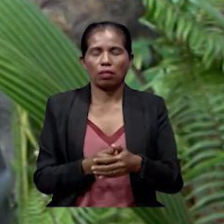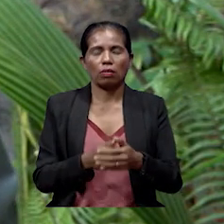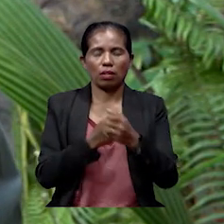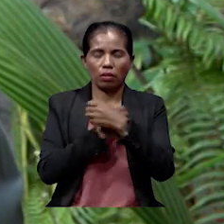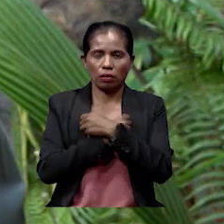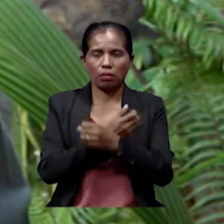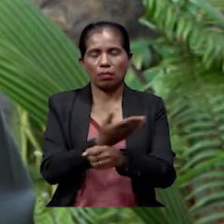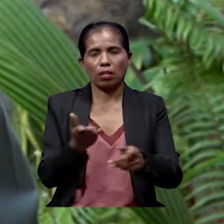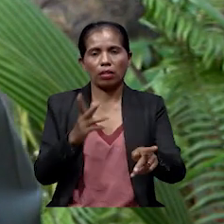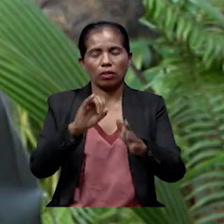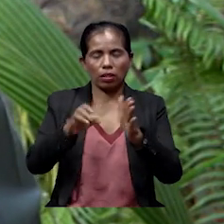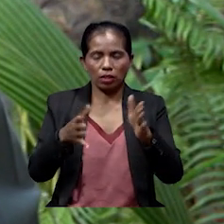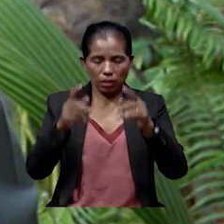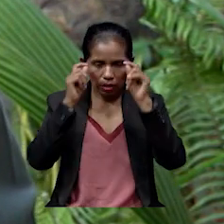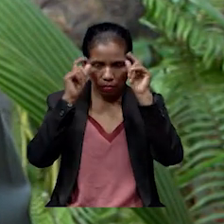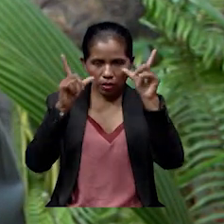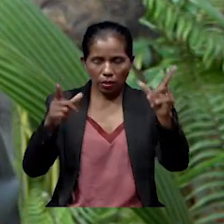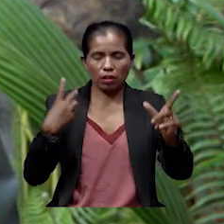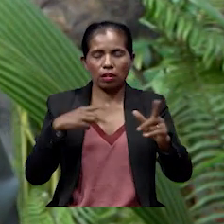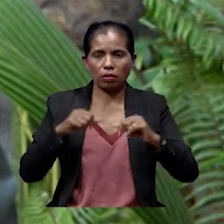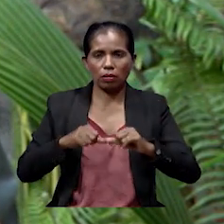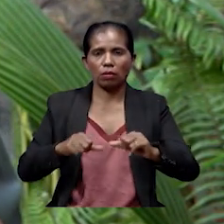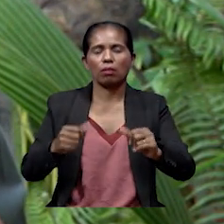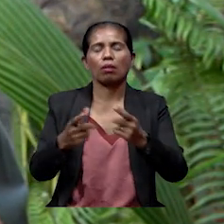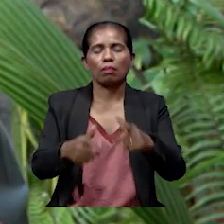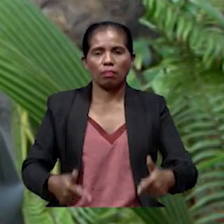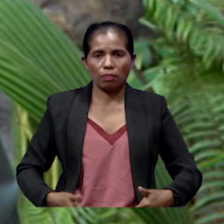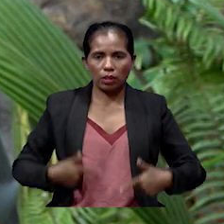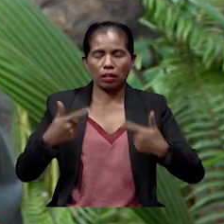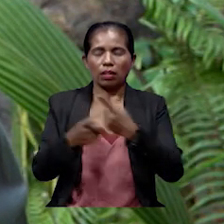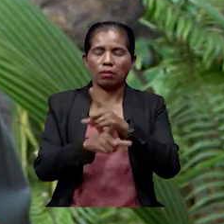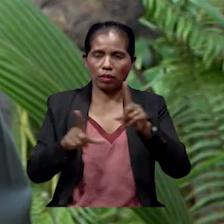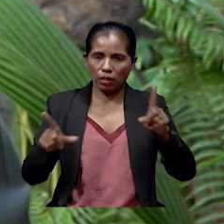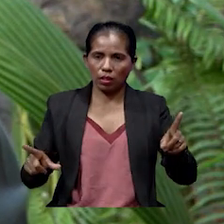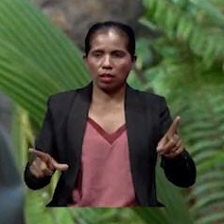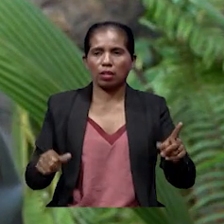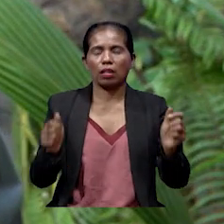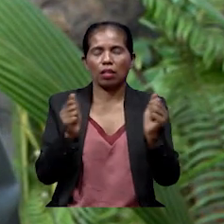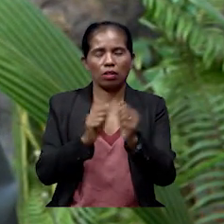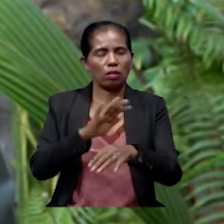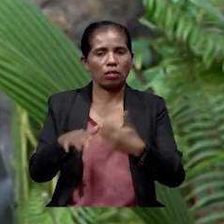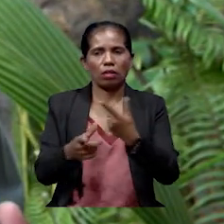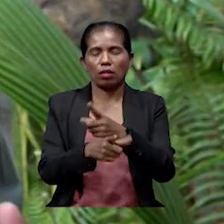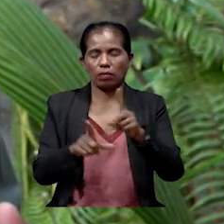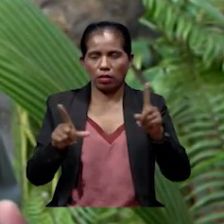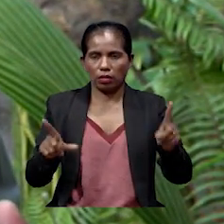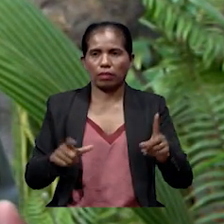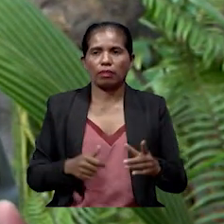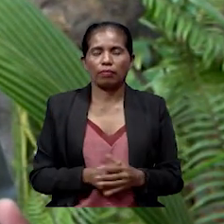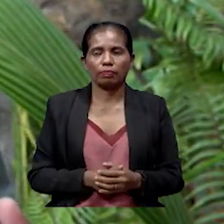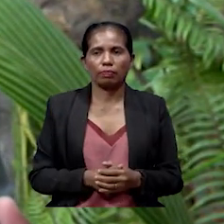para Timor-Leste e te continua amores de liberdade e democracia. O total liberdade de imprensa.